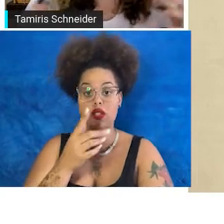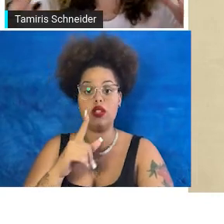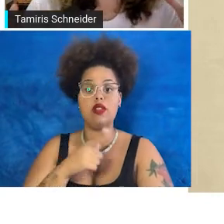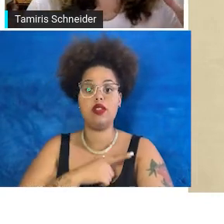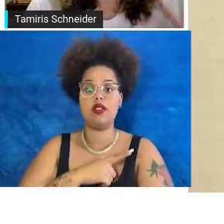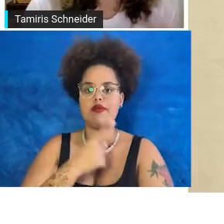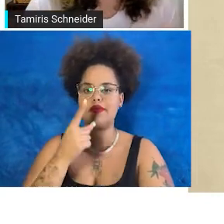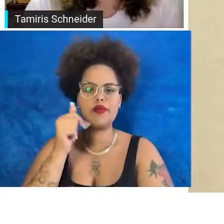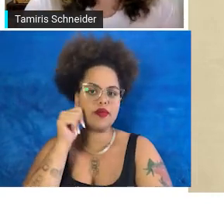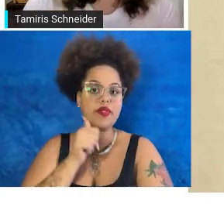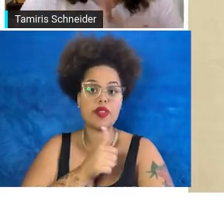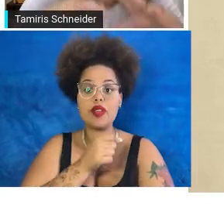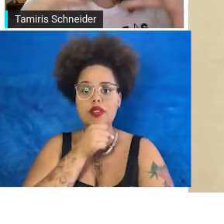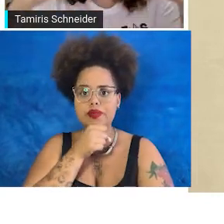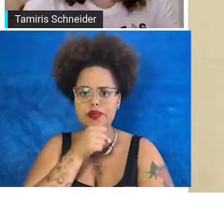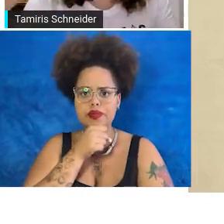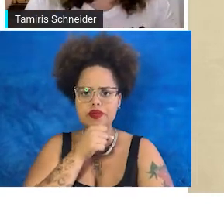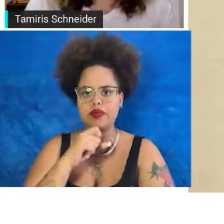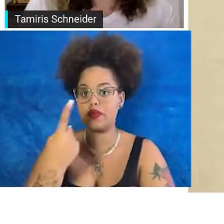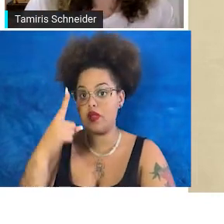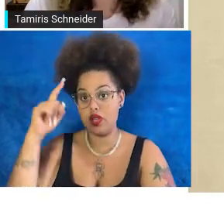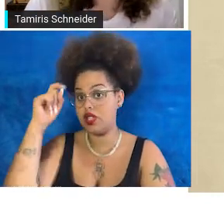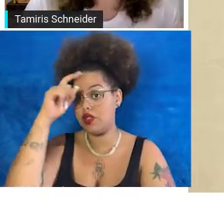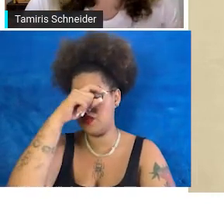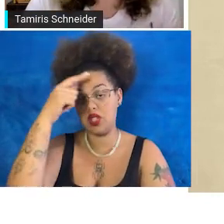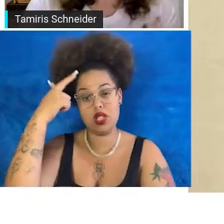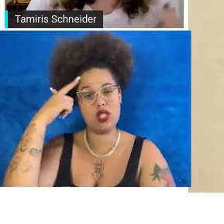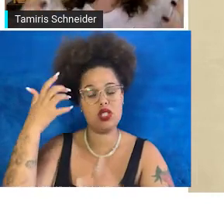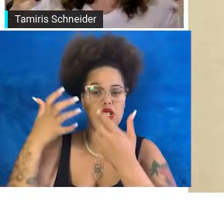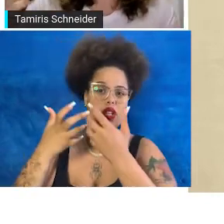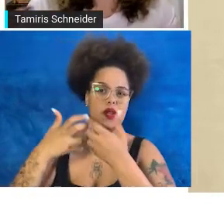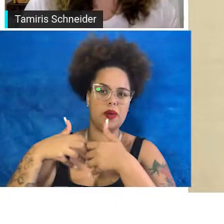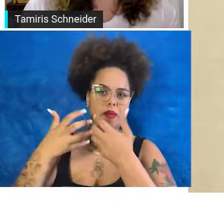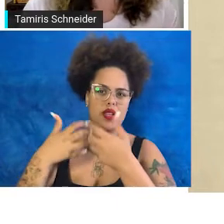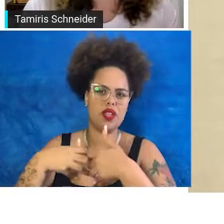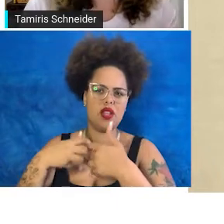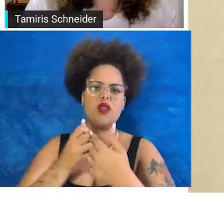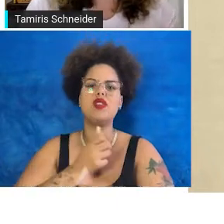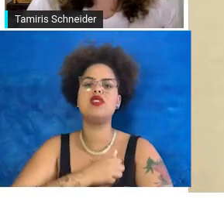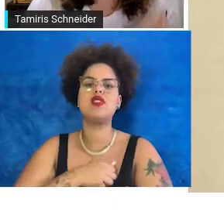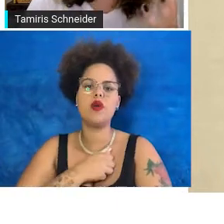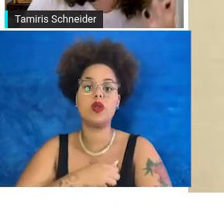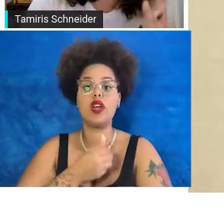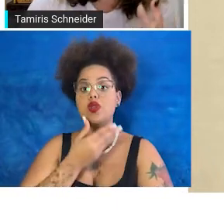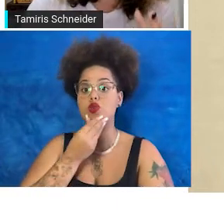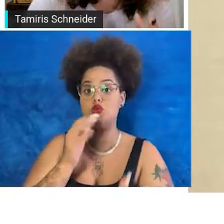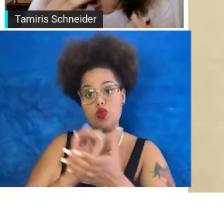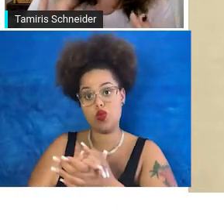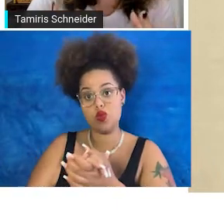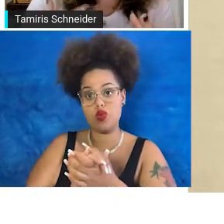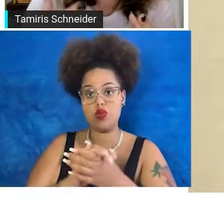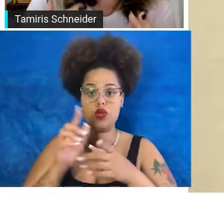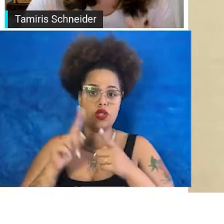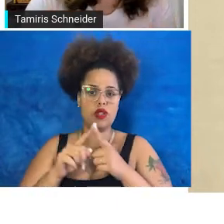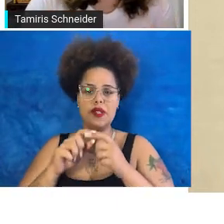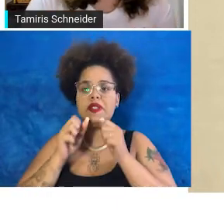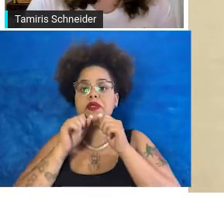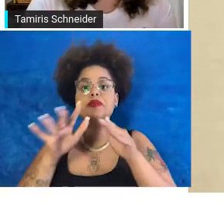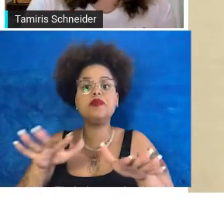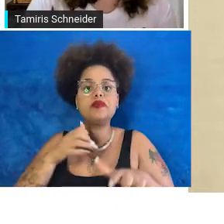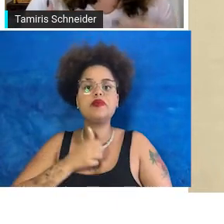tem uma senhorinha que está passando por uma dificuldade mental, assim, de saudade do esposo, e ao mesmo tempo ela transmite essa